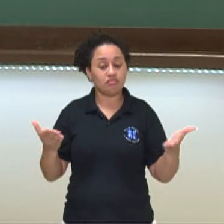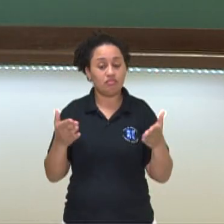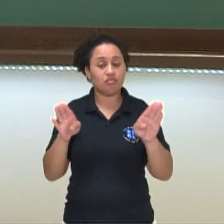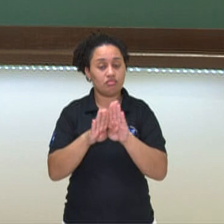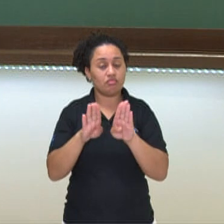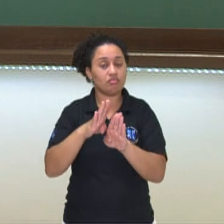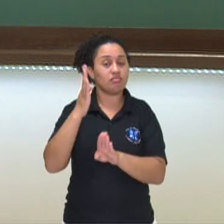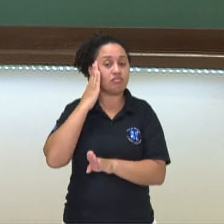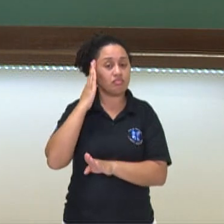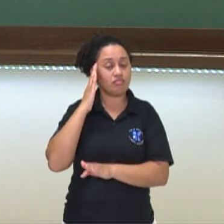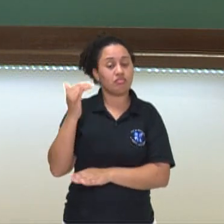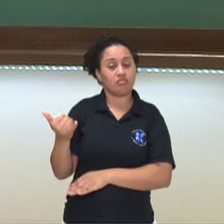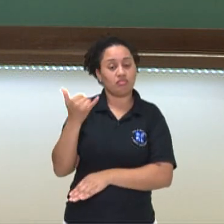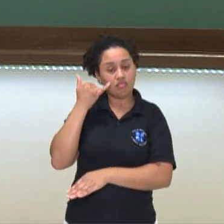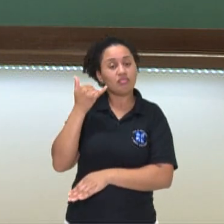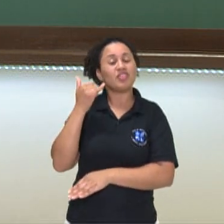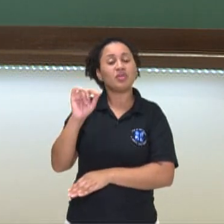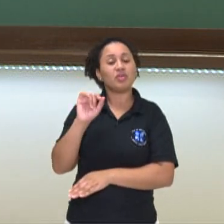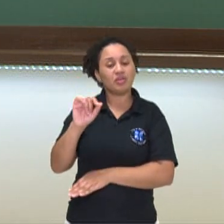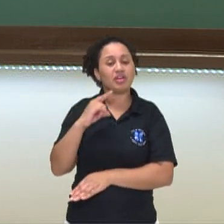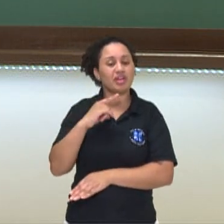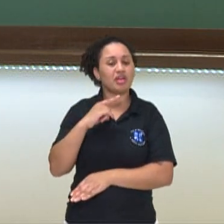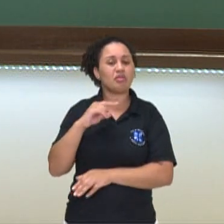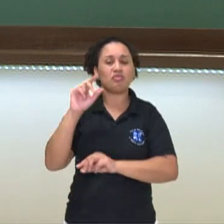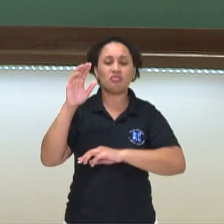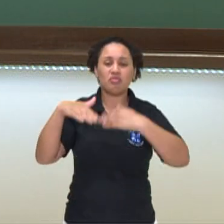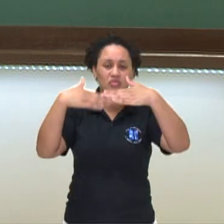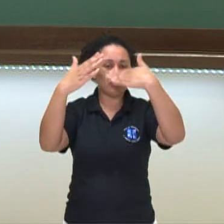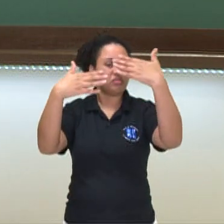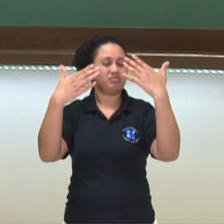que os telefones, o sistema de telefonia, ele evoluiu muito